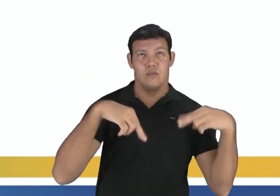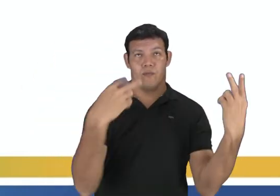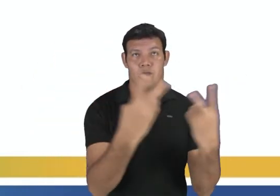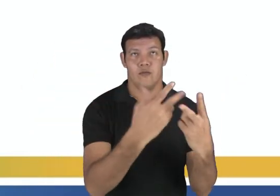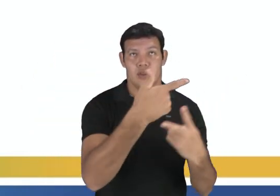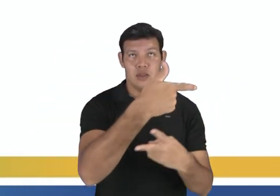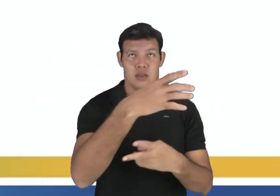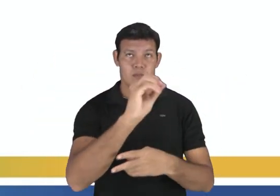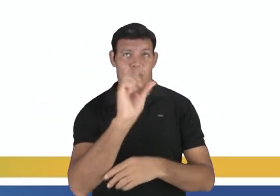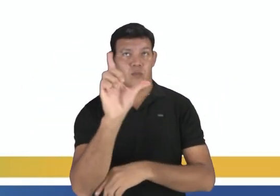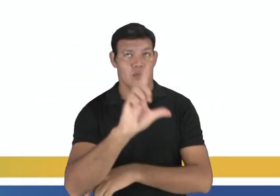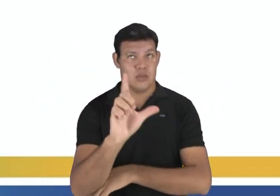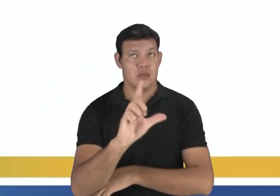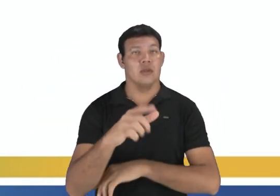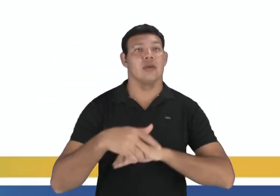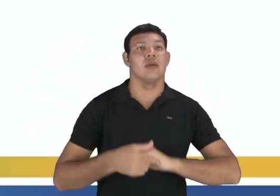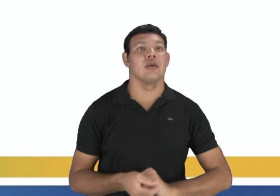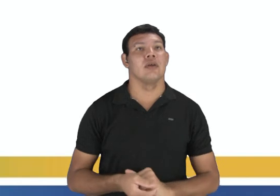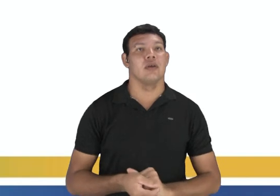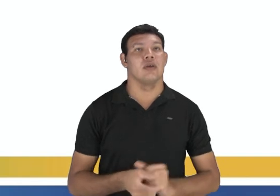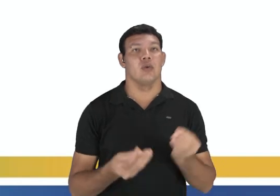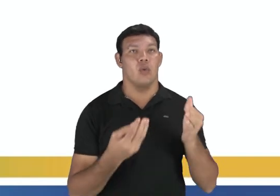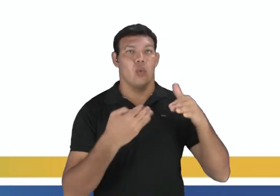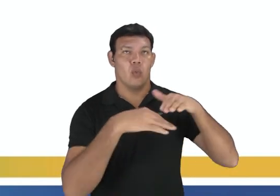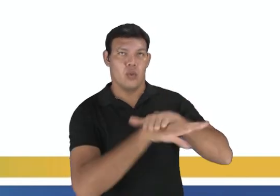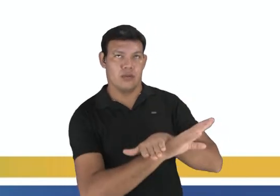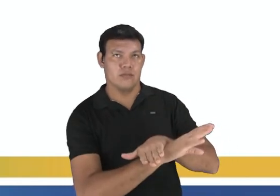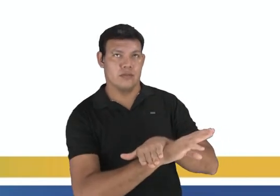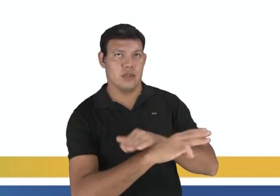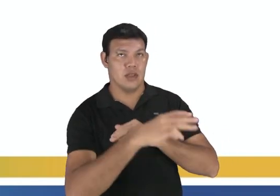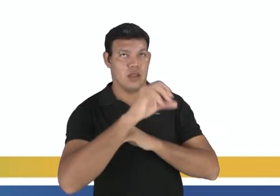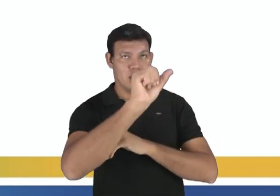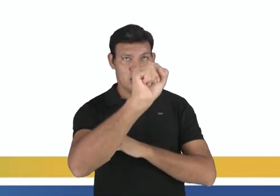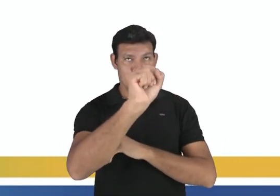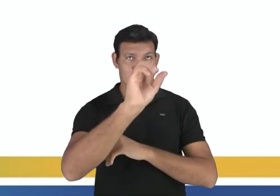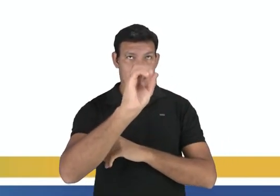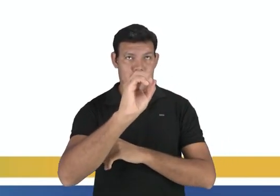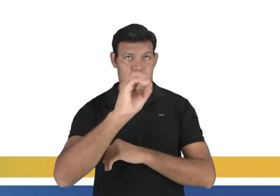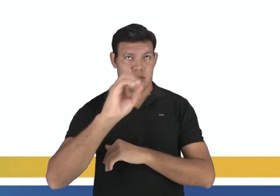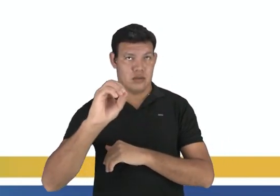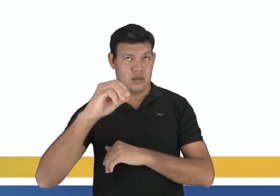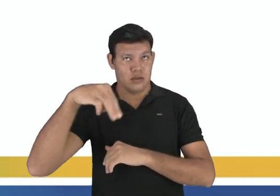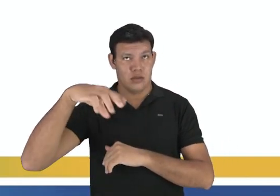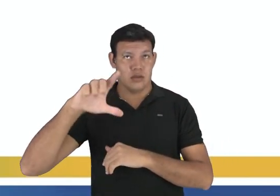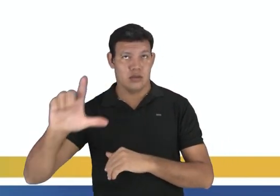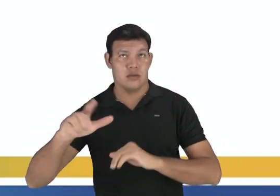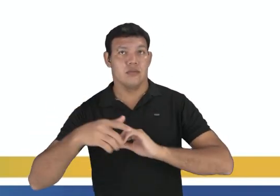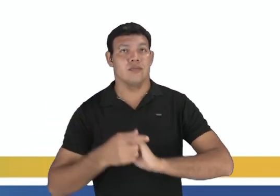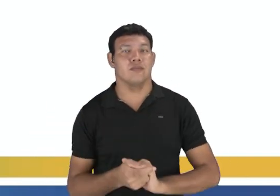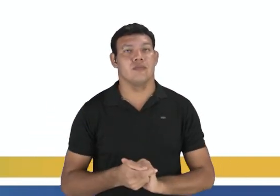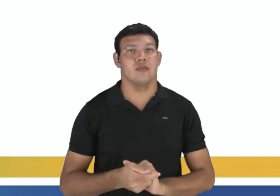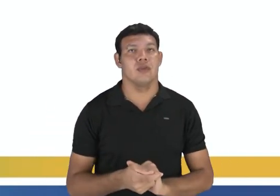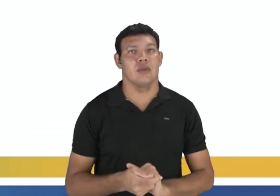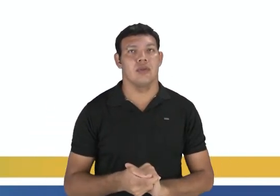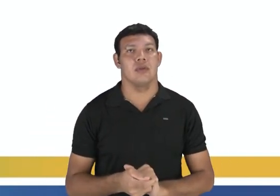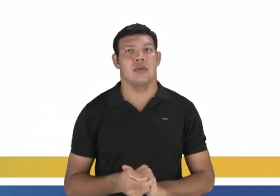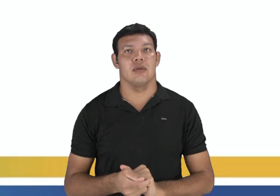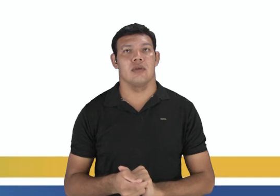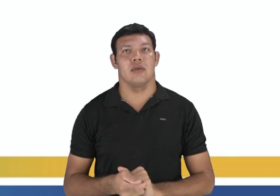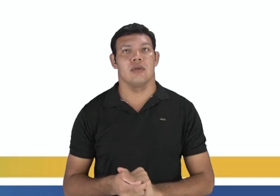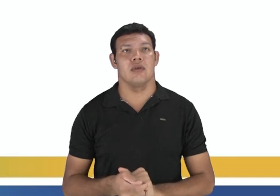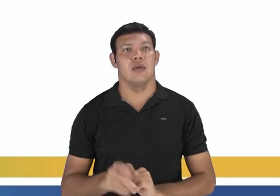com um recipiente de 800 ml. Aí vem o comando da questão. Quantas vezes, no mínimo, ela vai precisar